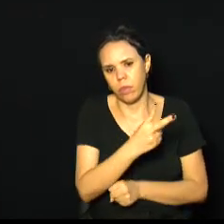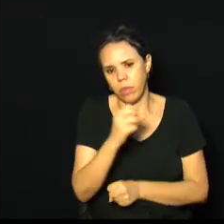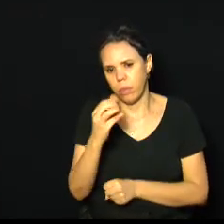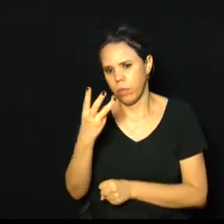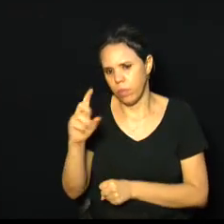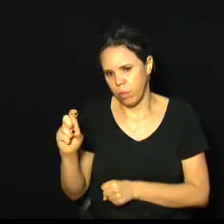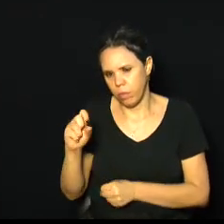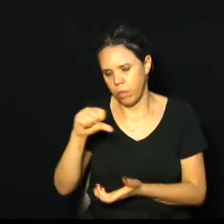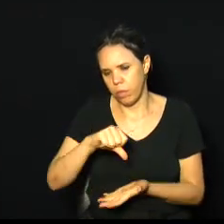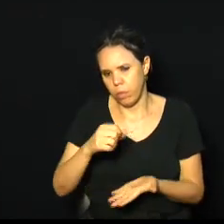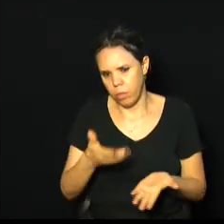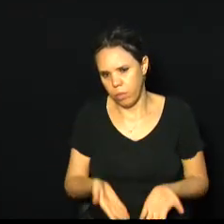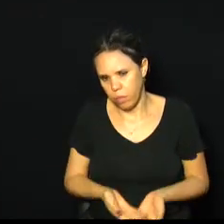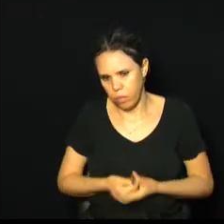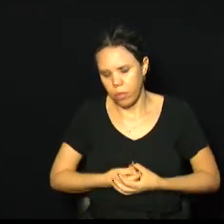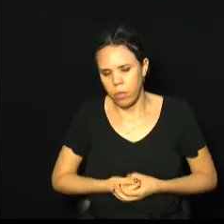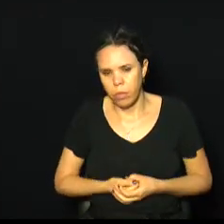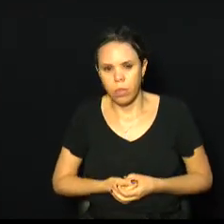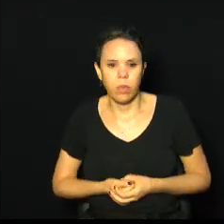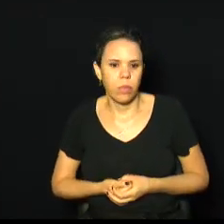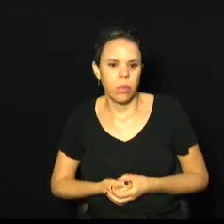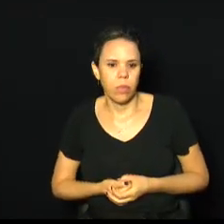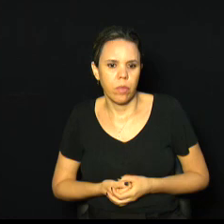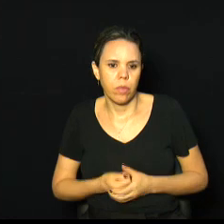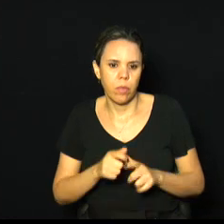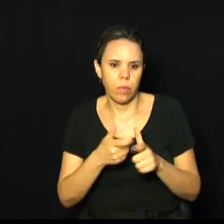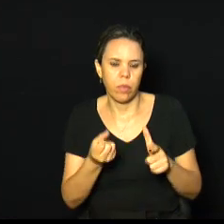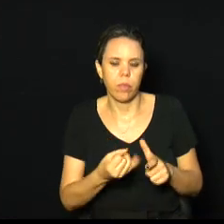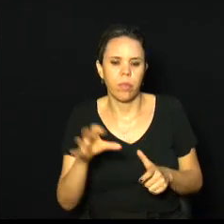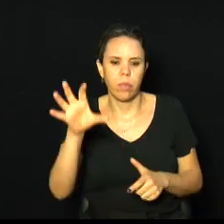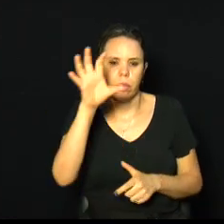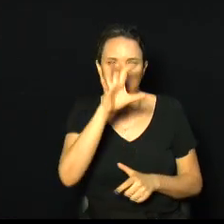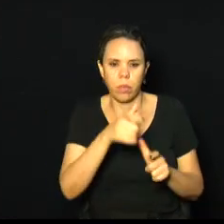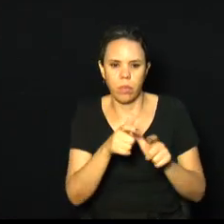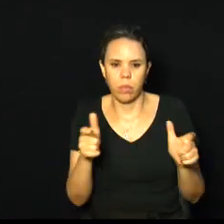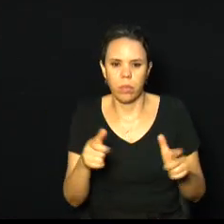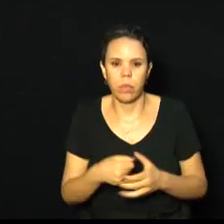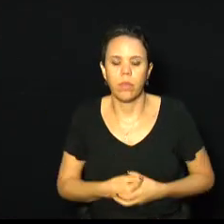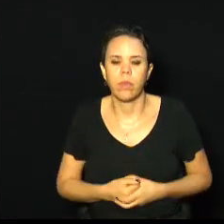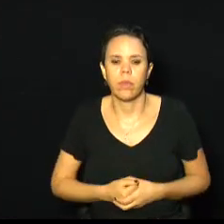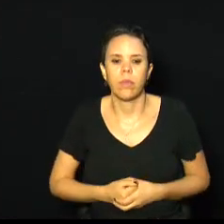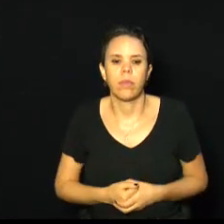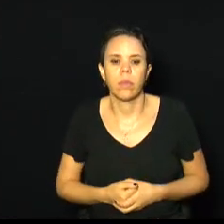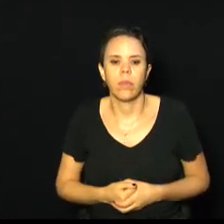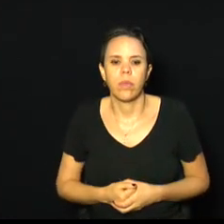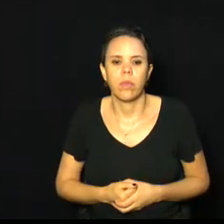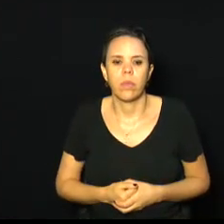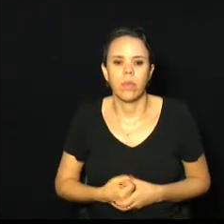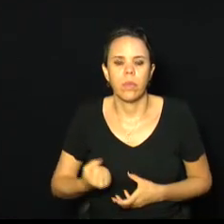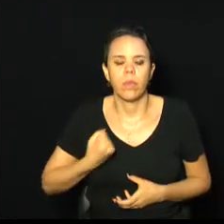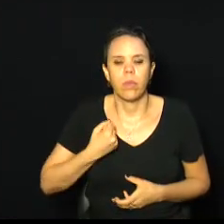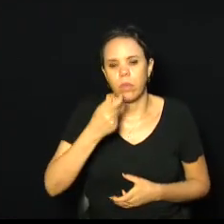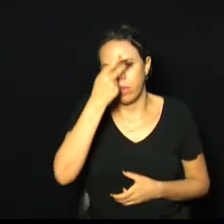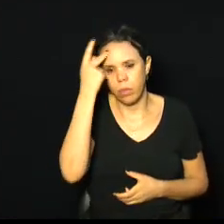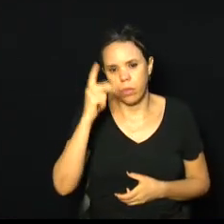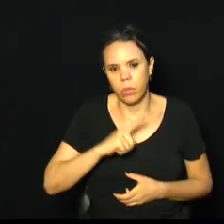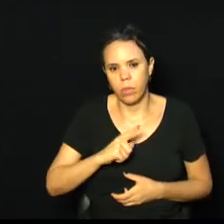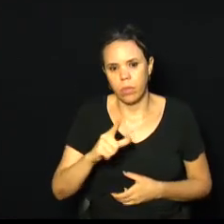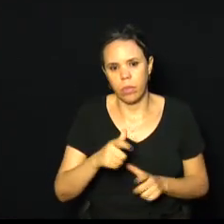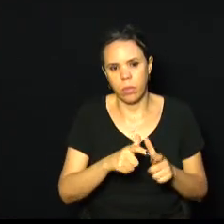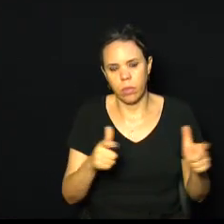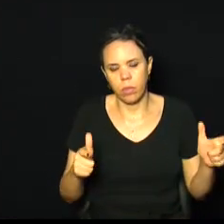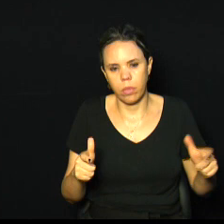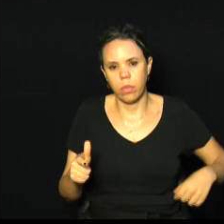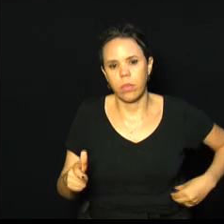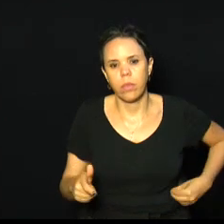nossa região é uma região em que a densidade demográfica está aumentando, né? Então, número de população. E aqui nós temos os crescimentos, que